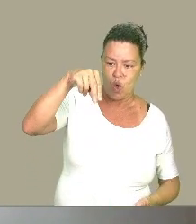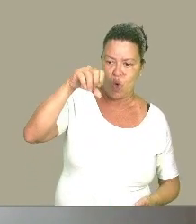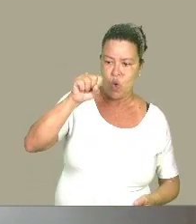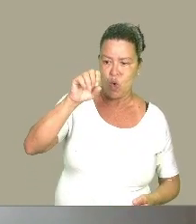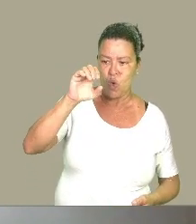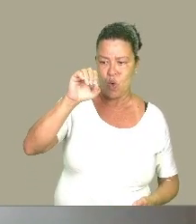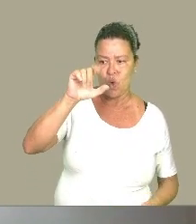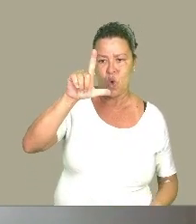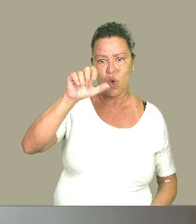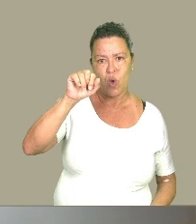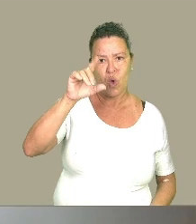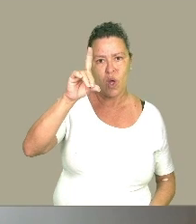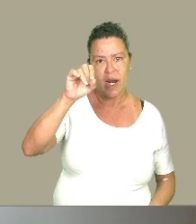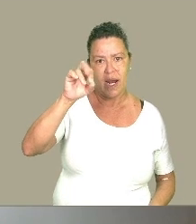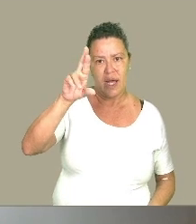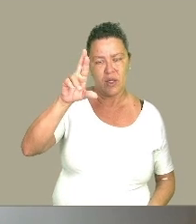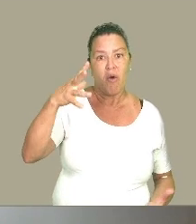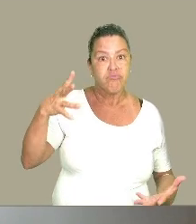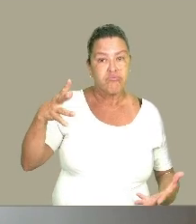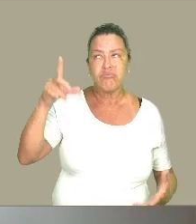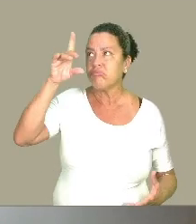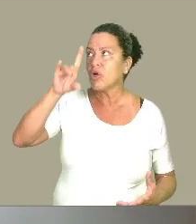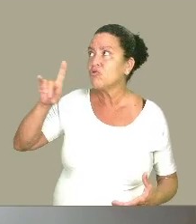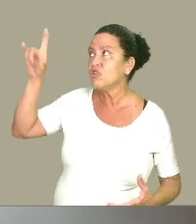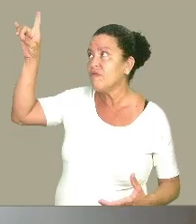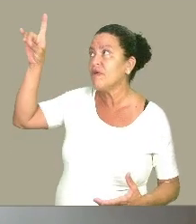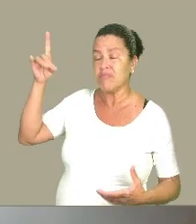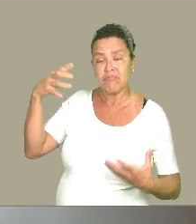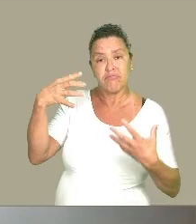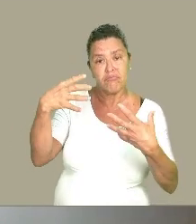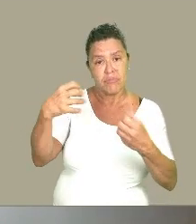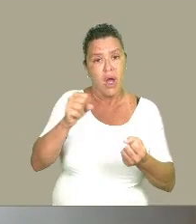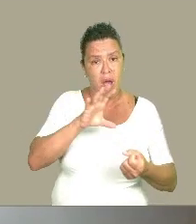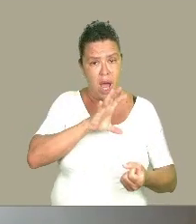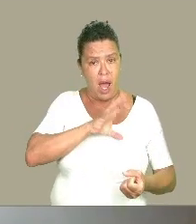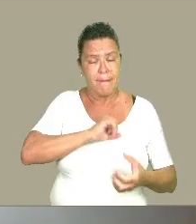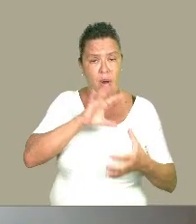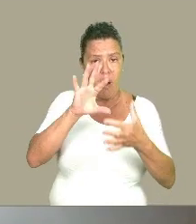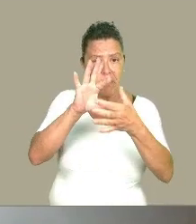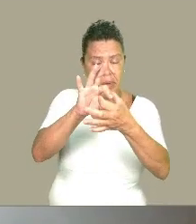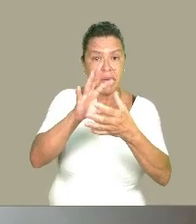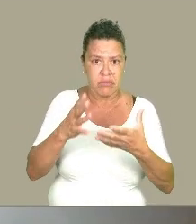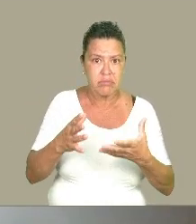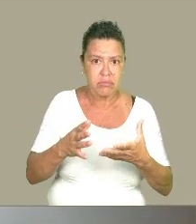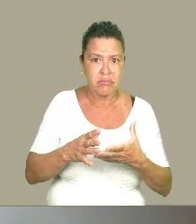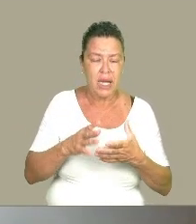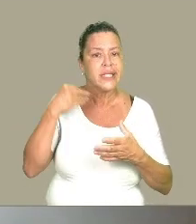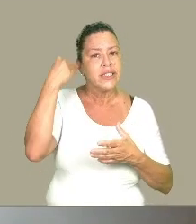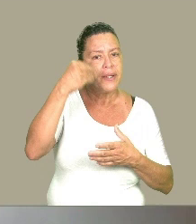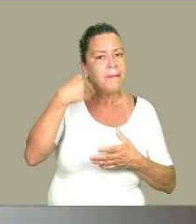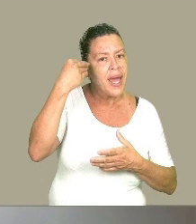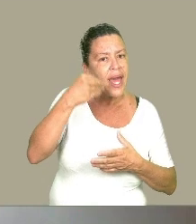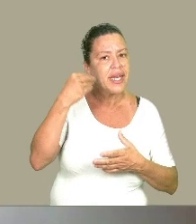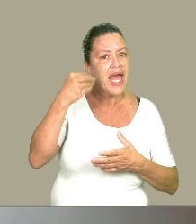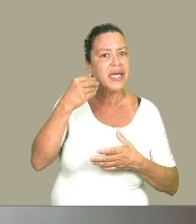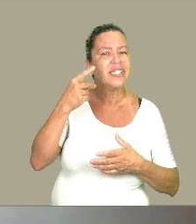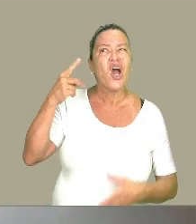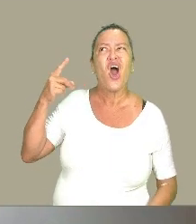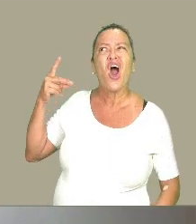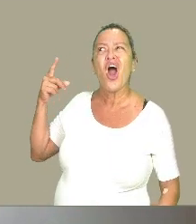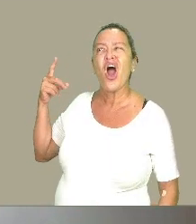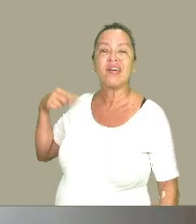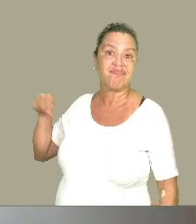Preponderam nesse instituto divino os elos de amor, fundidos nas experiências de outras eras,